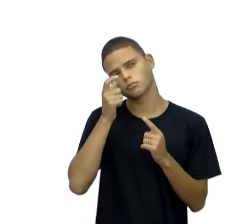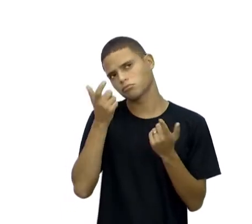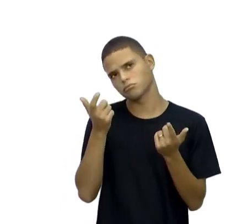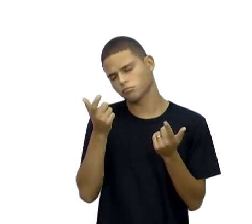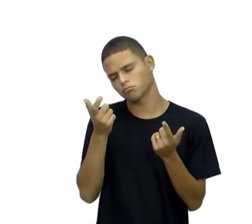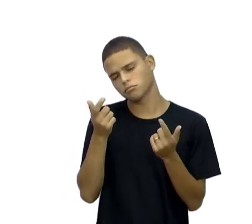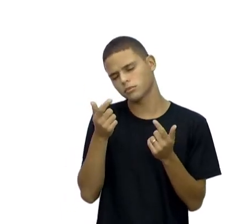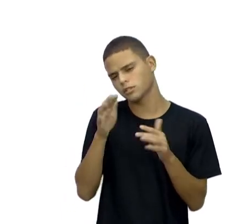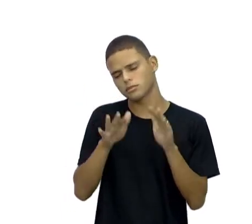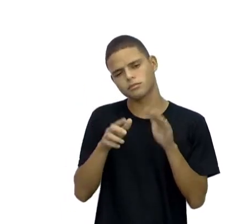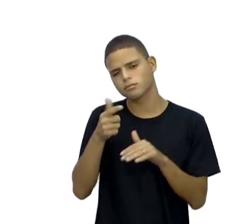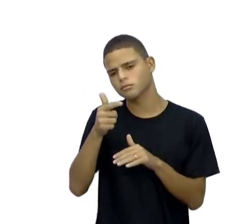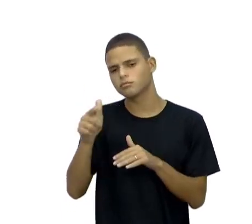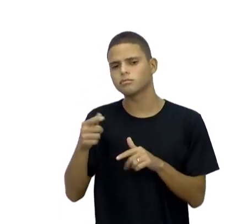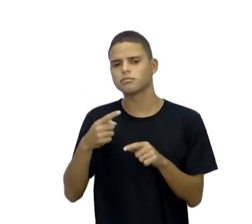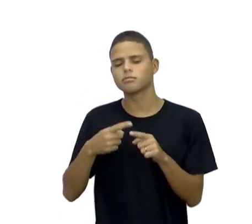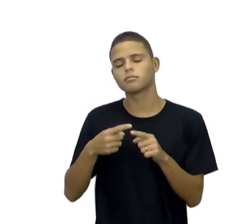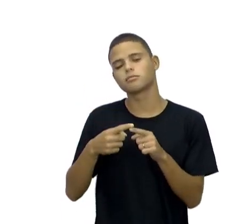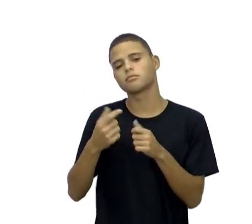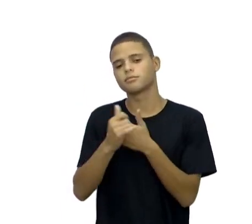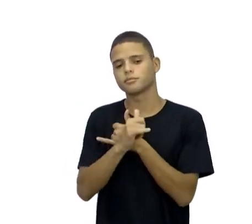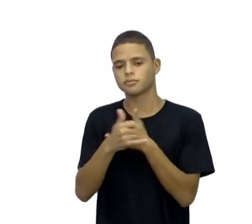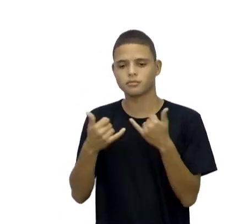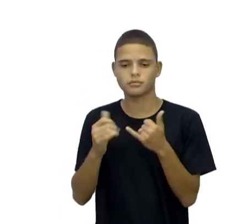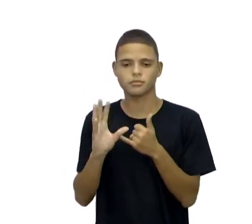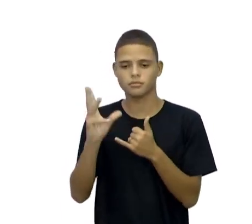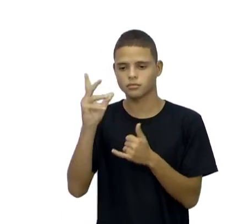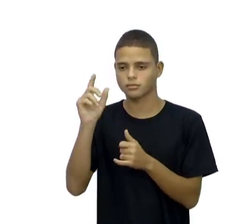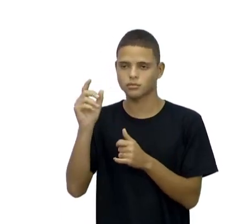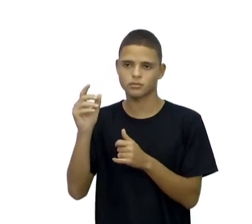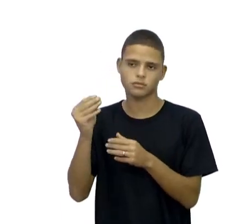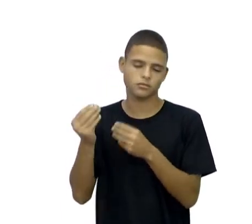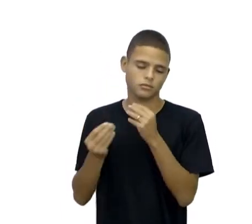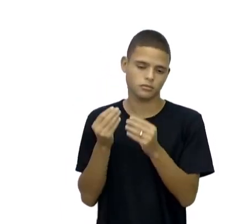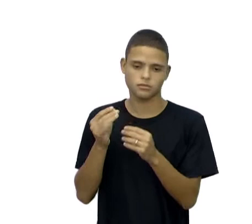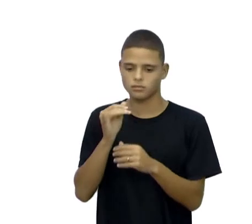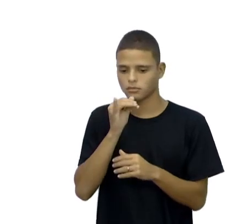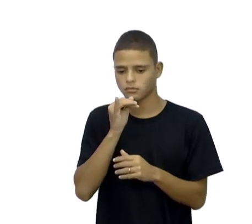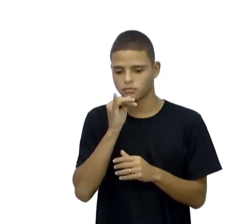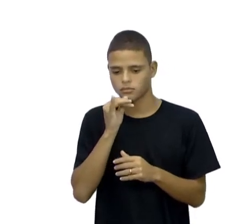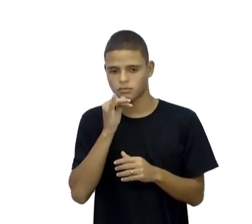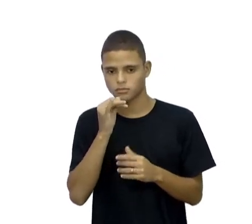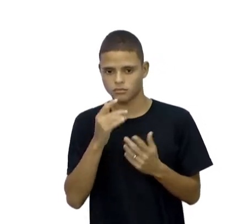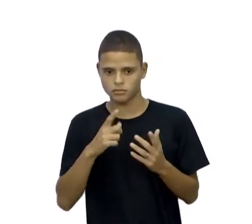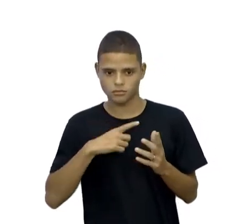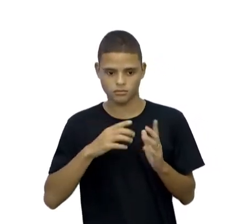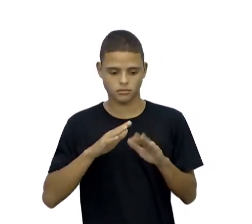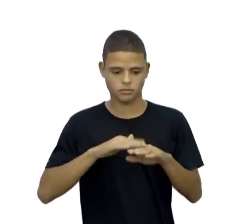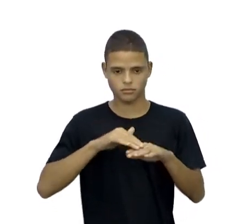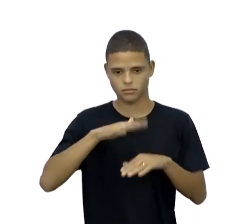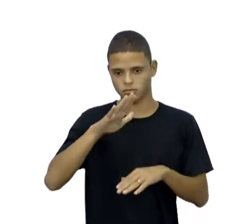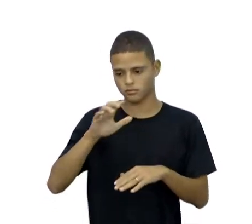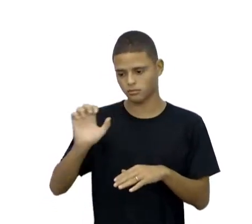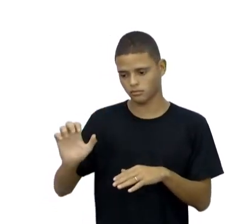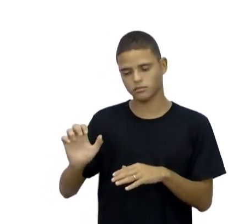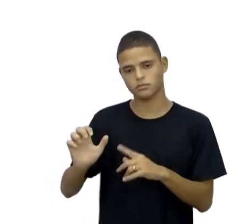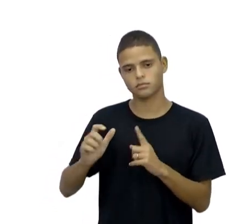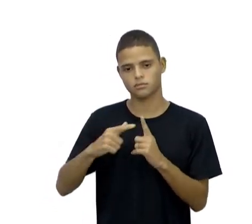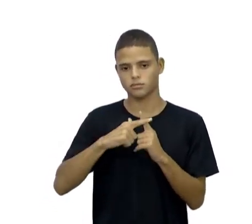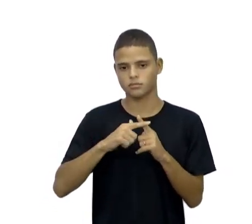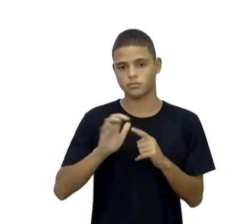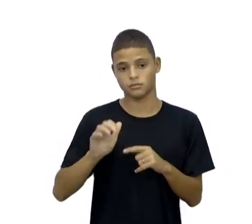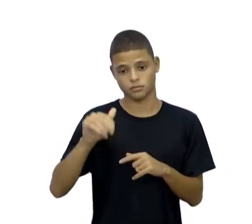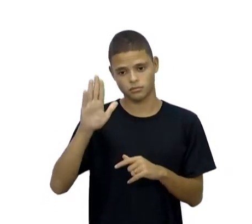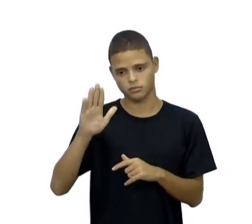eletricidade. Quando acontece a eletricidade? Quando tem um corpo, um elemento, que tem mais elétron que próton. Então tem